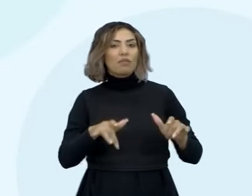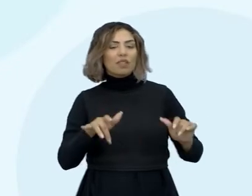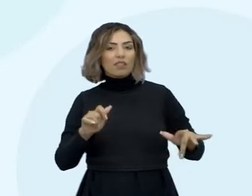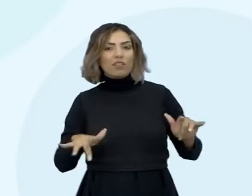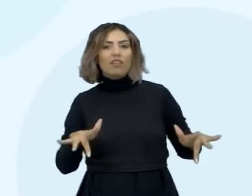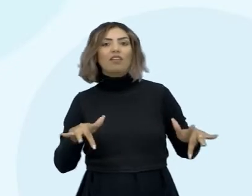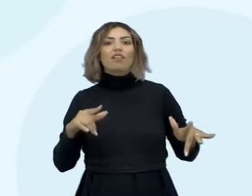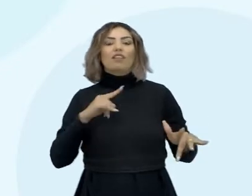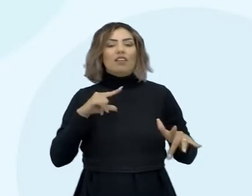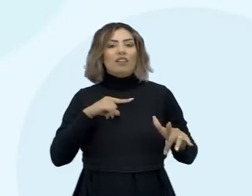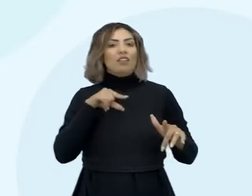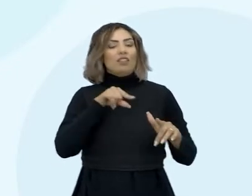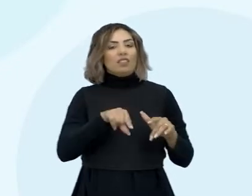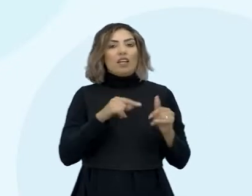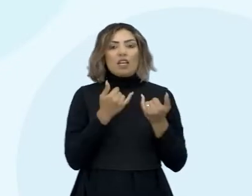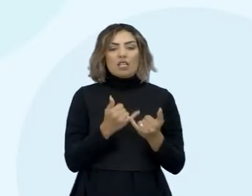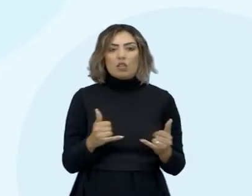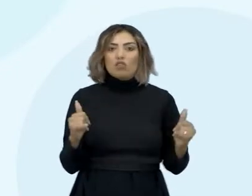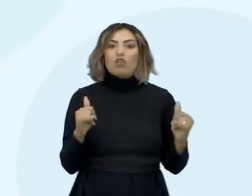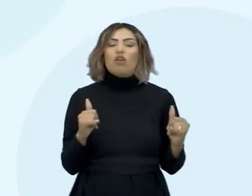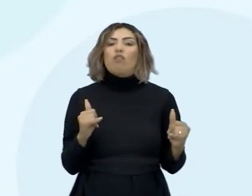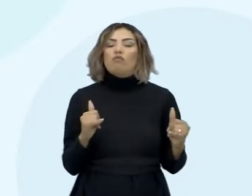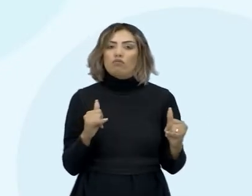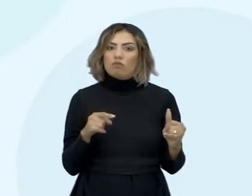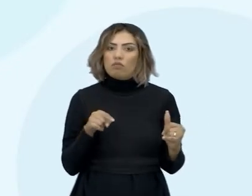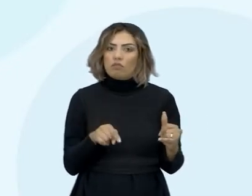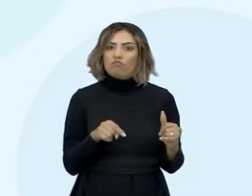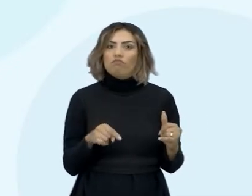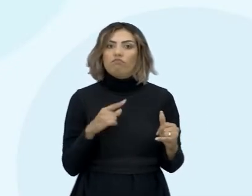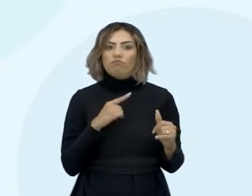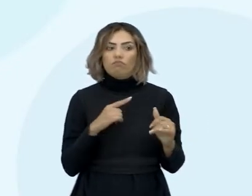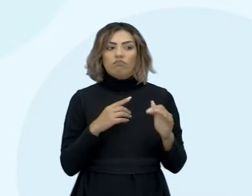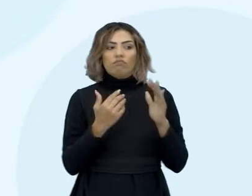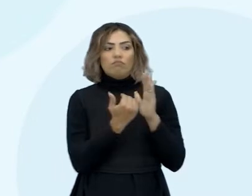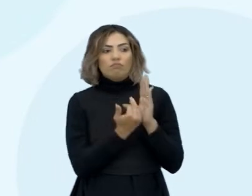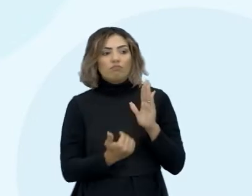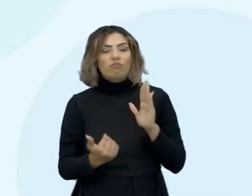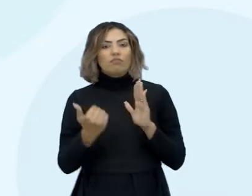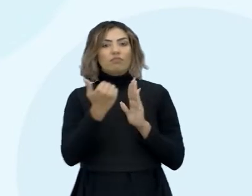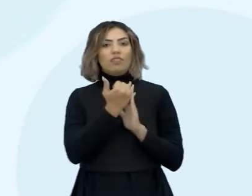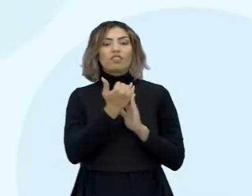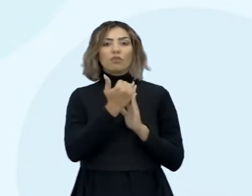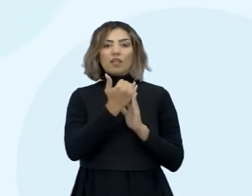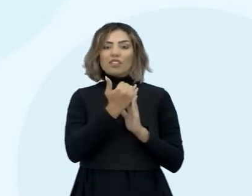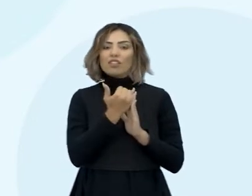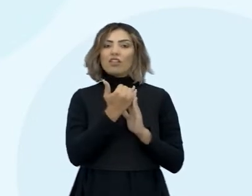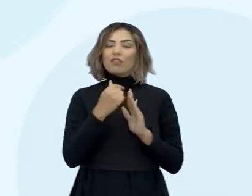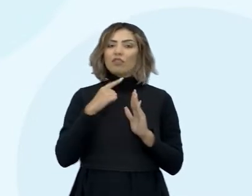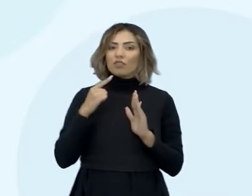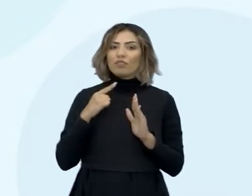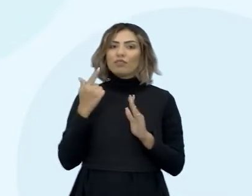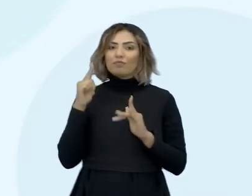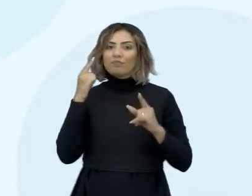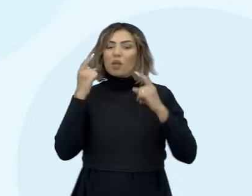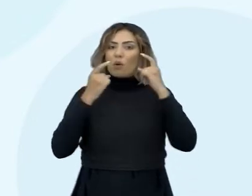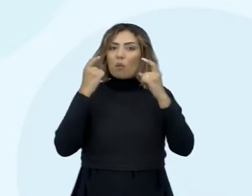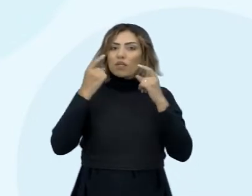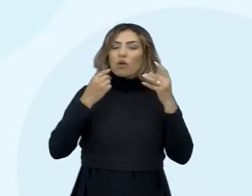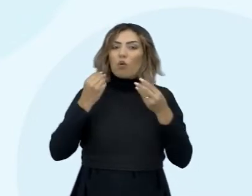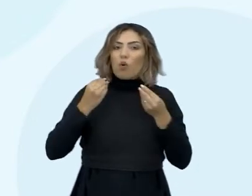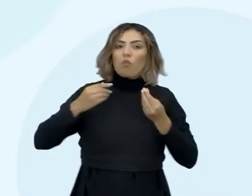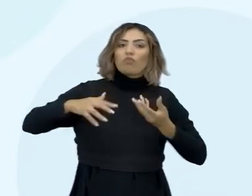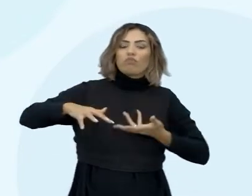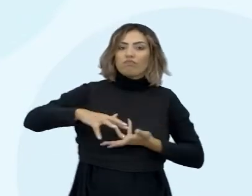eficiência energética, já estava fazendo um levantamento do aumento do consumo de energia elétrica, já estava preocupado com essa questão, a construção